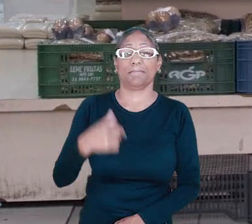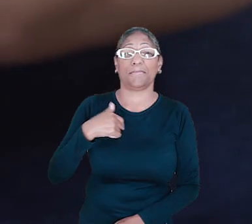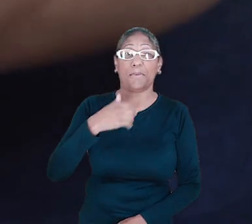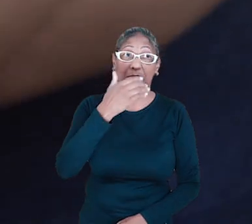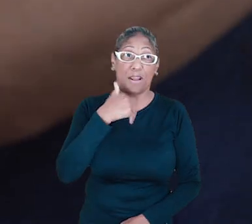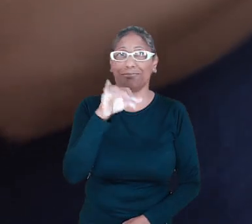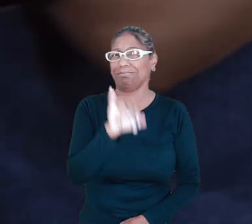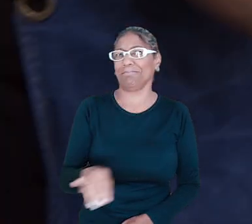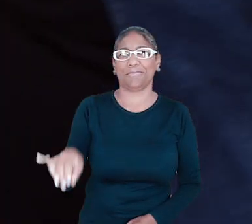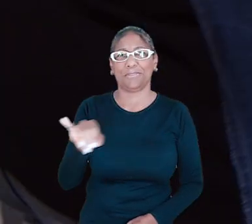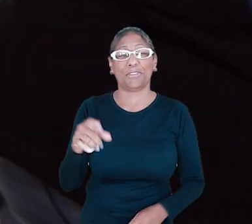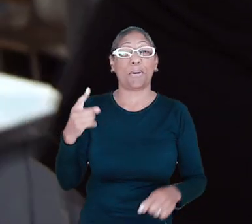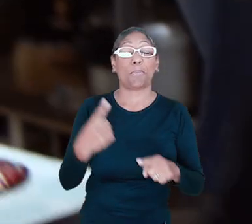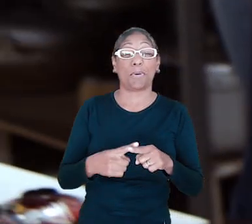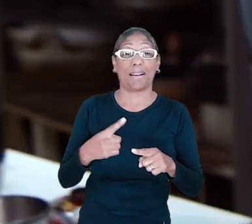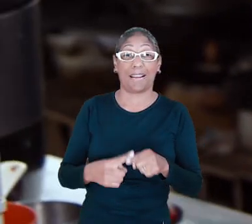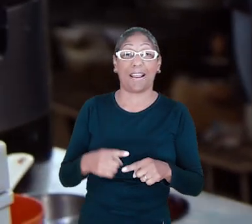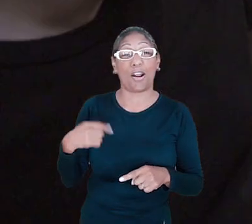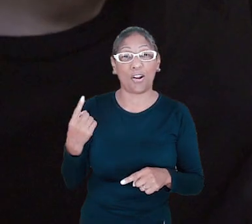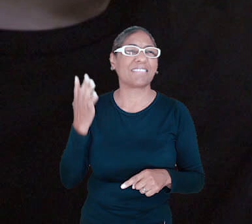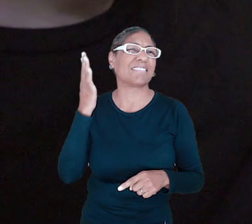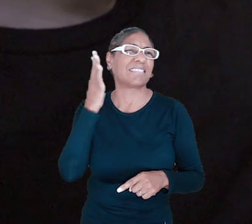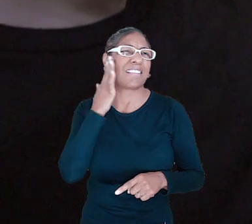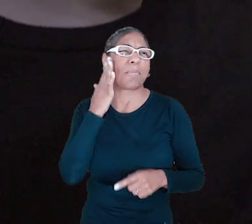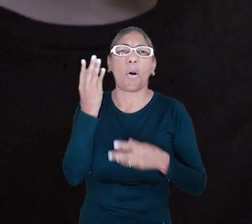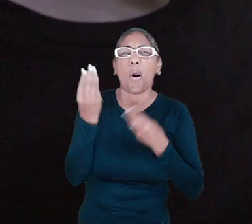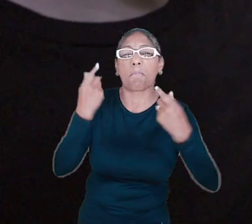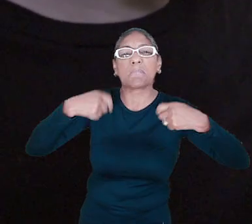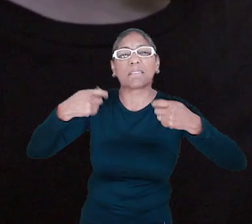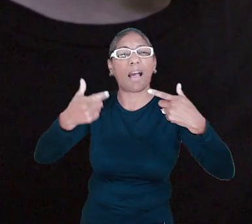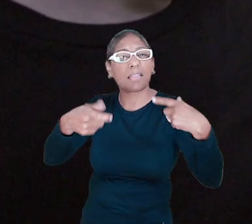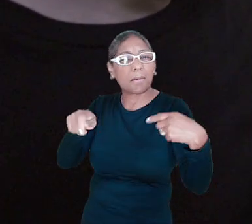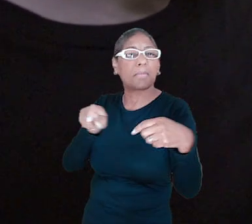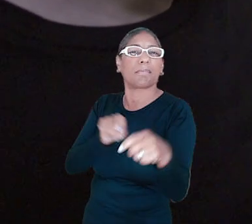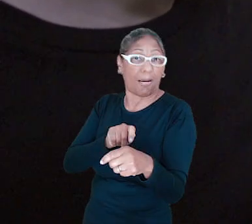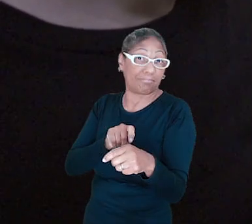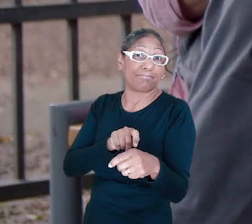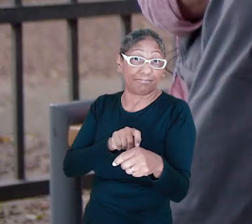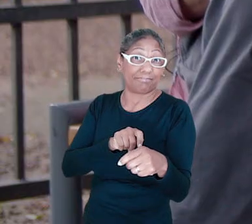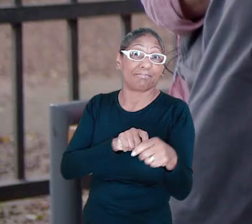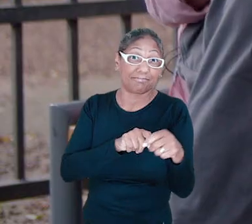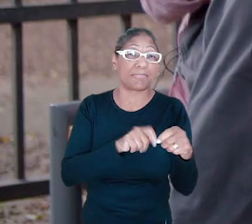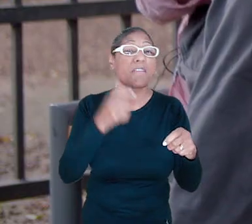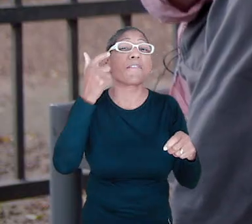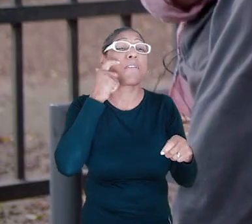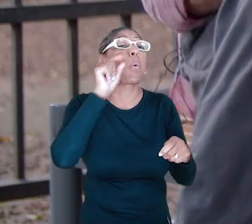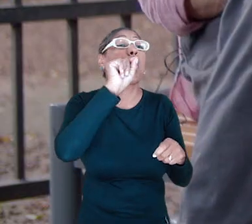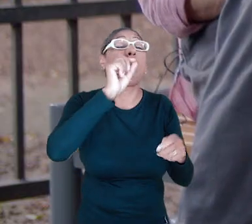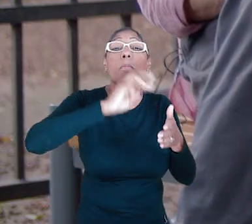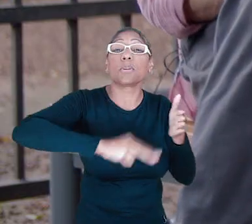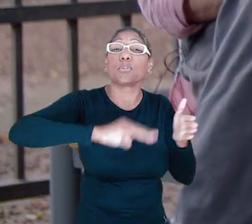E eu acho que uma coisa que é super importante é que o Lado a Lado ele entende que é necessário se adaptar também, adaptar o